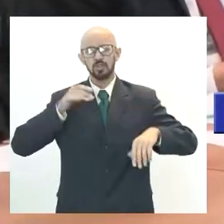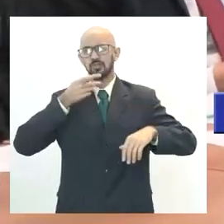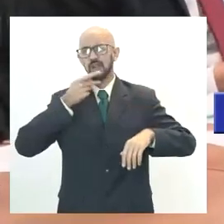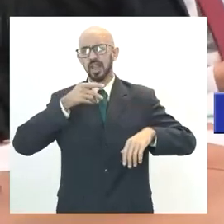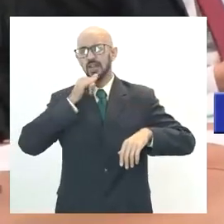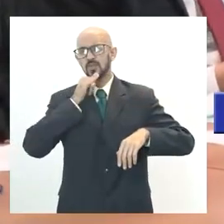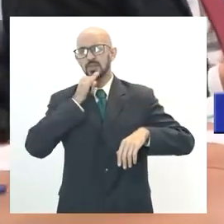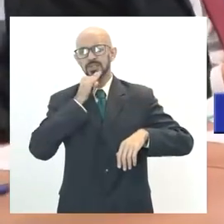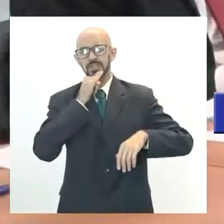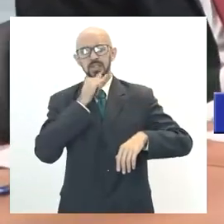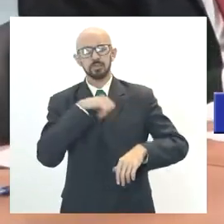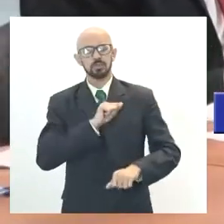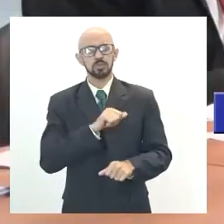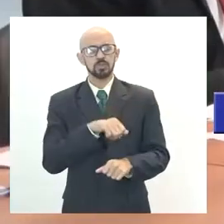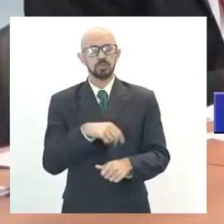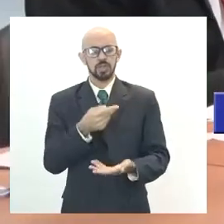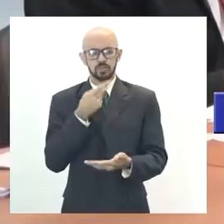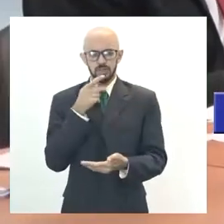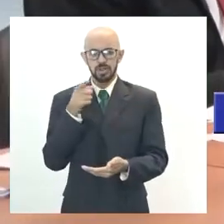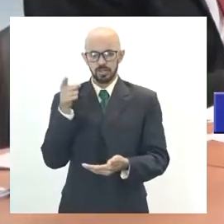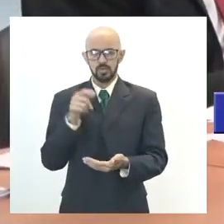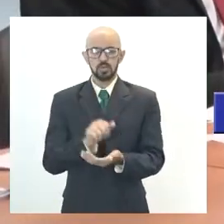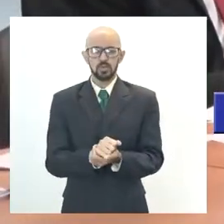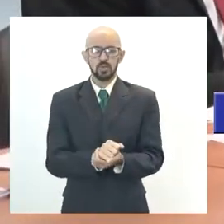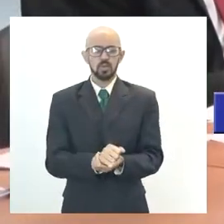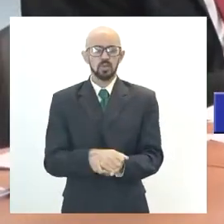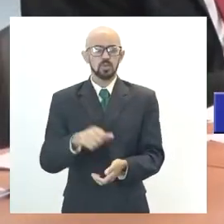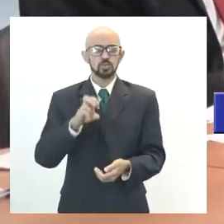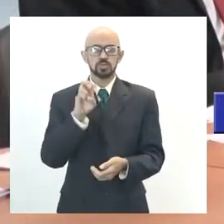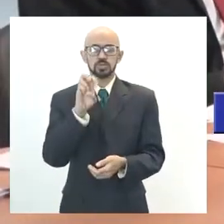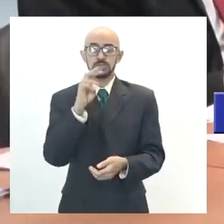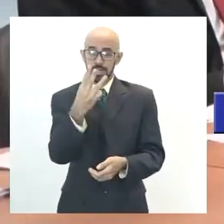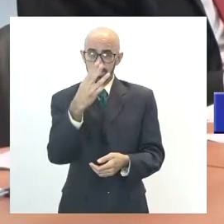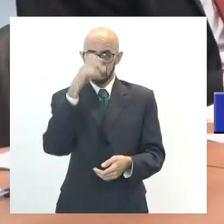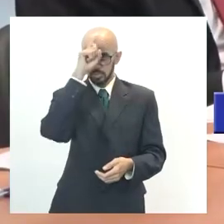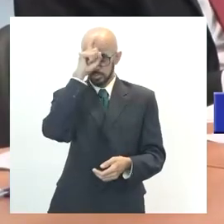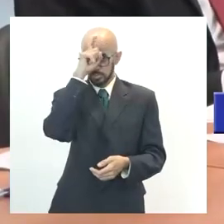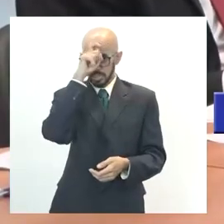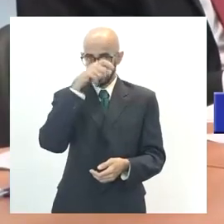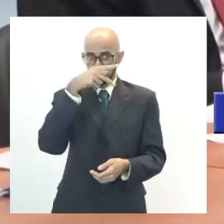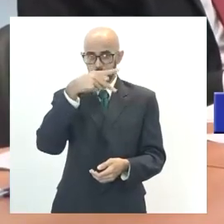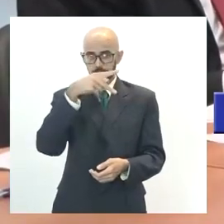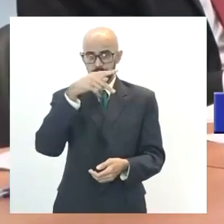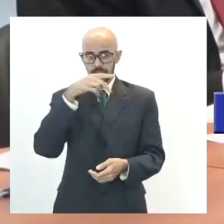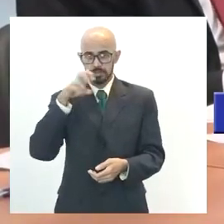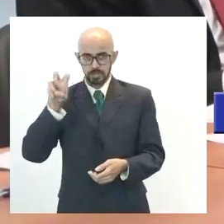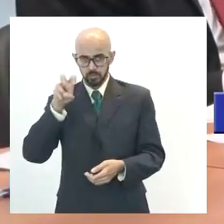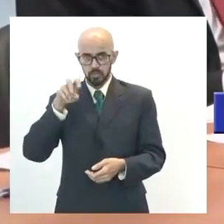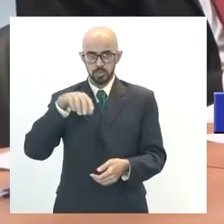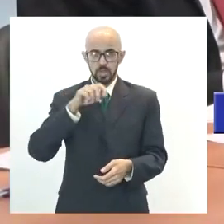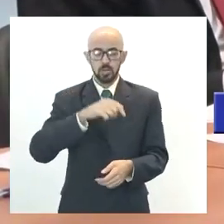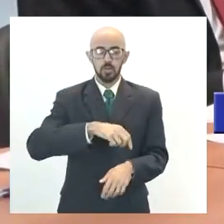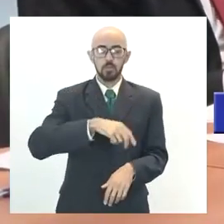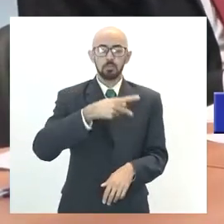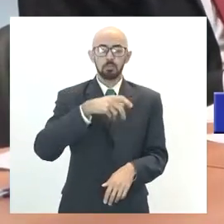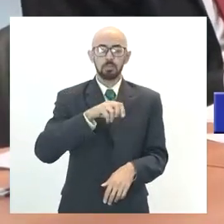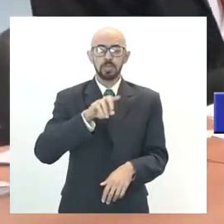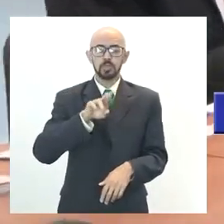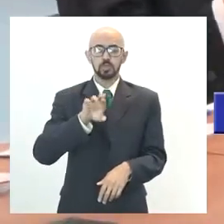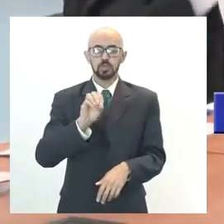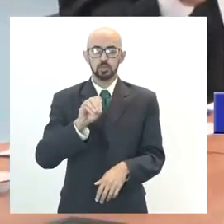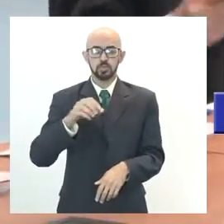exemplo né os três hospitais da Zona Oeste da P5 Quem é Pedro Segundo Rocha Faria Alberto light